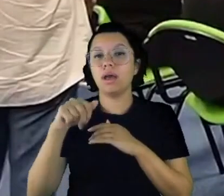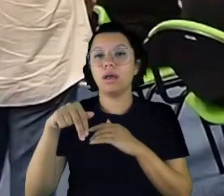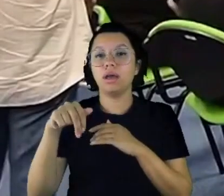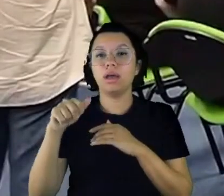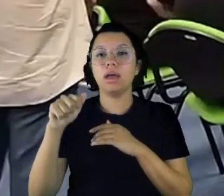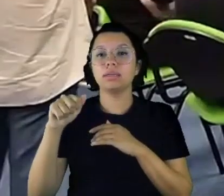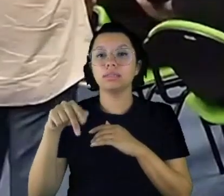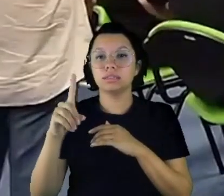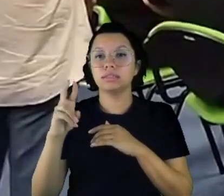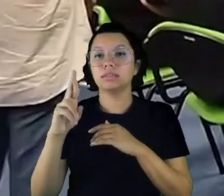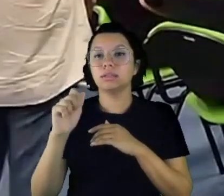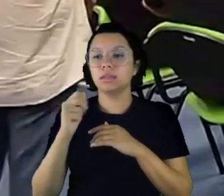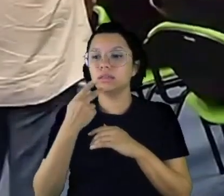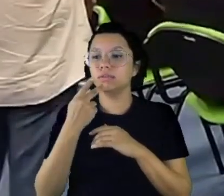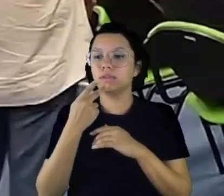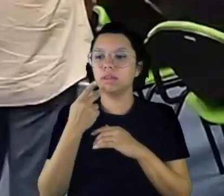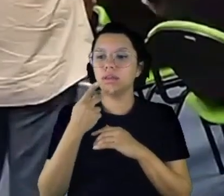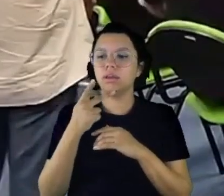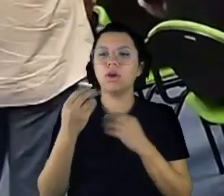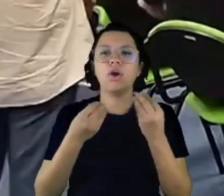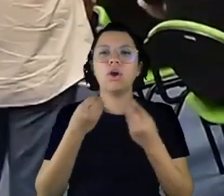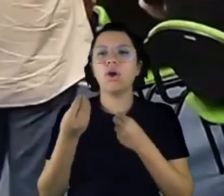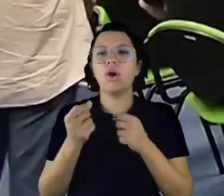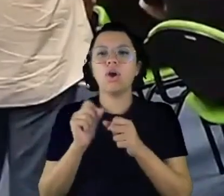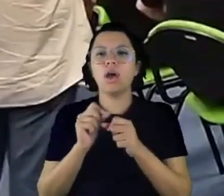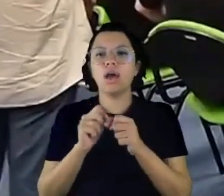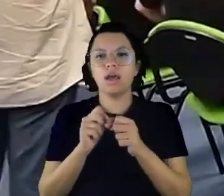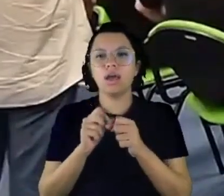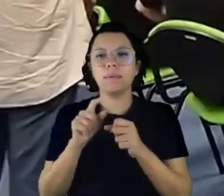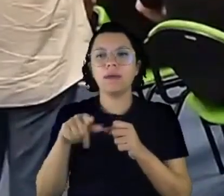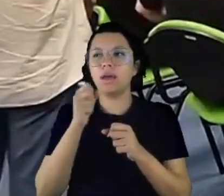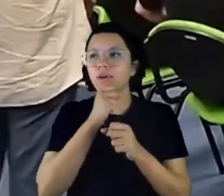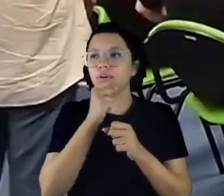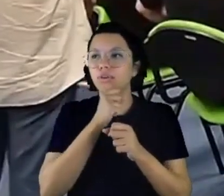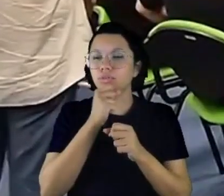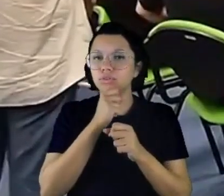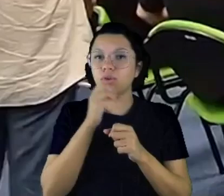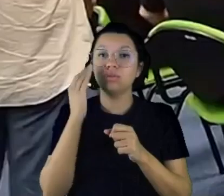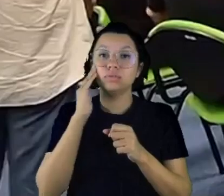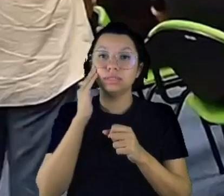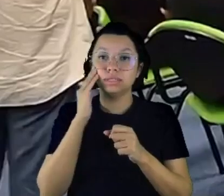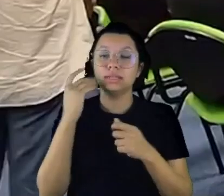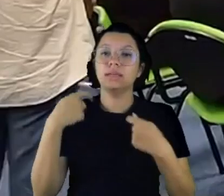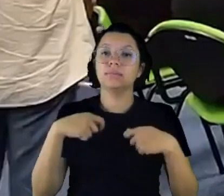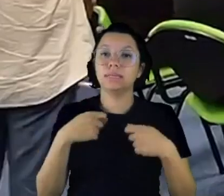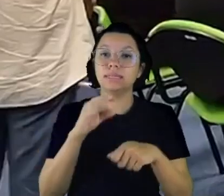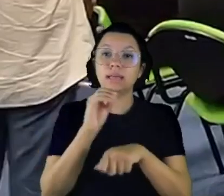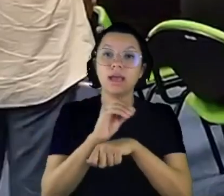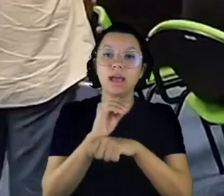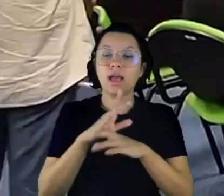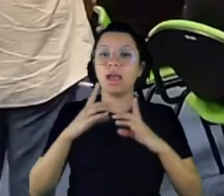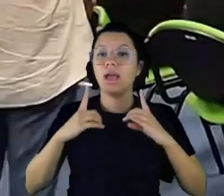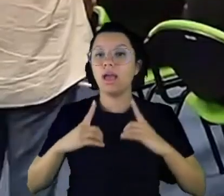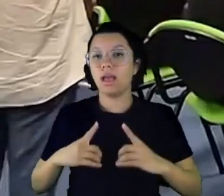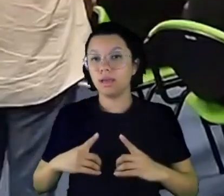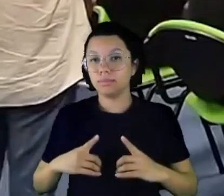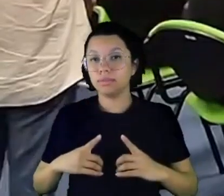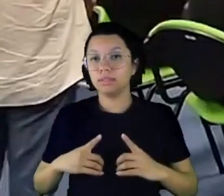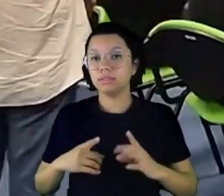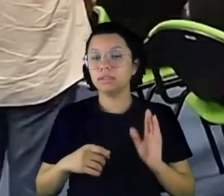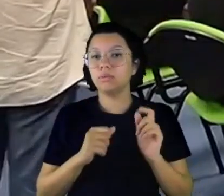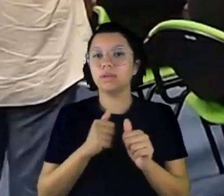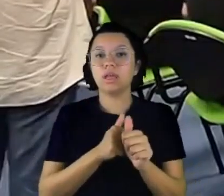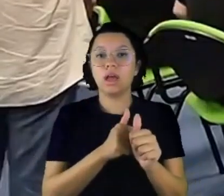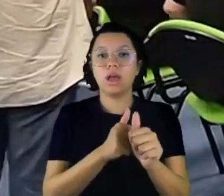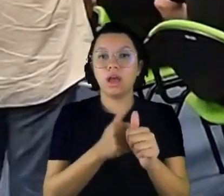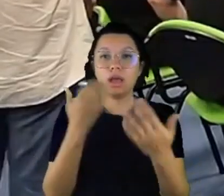que diz o seguinte: como fazer para que o idoso se convença que tem que tratar a depressão e acompanhamento